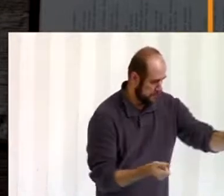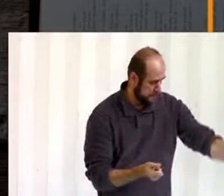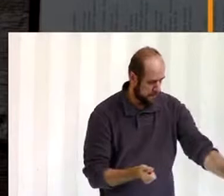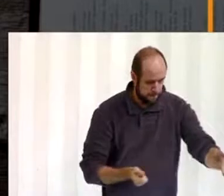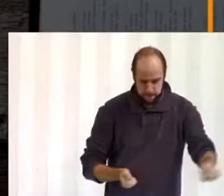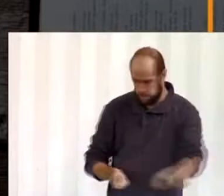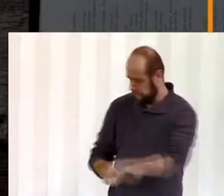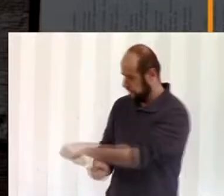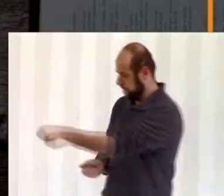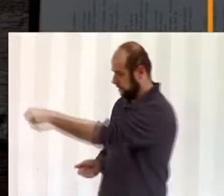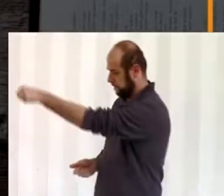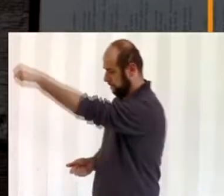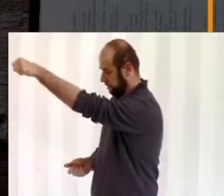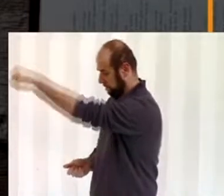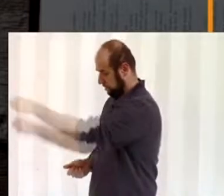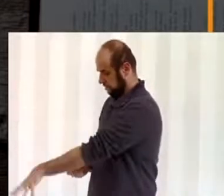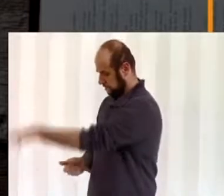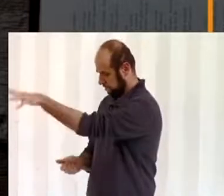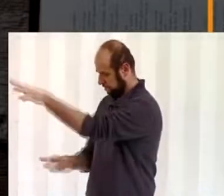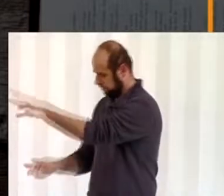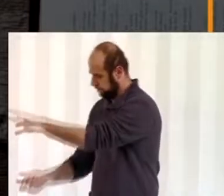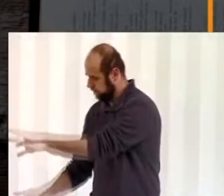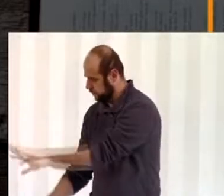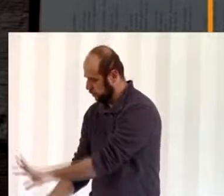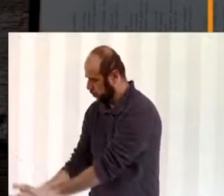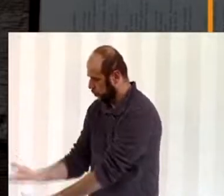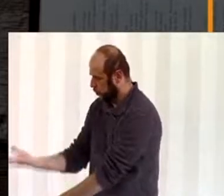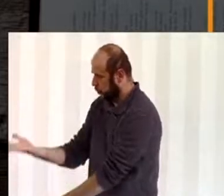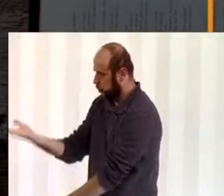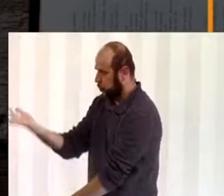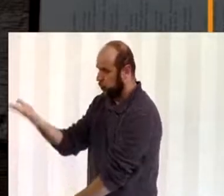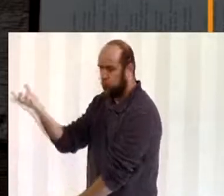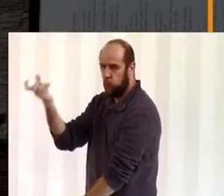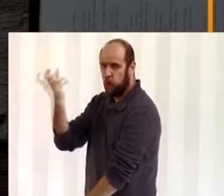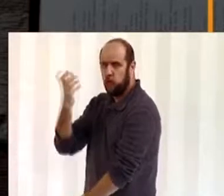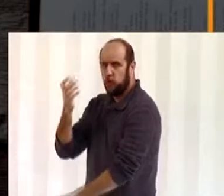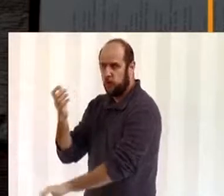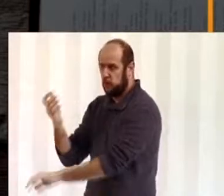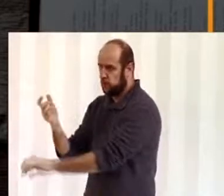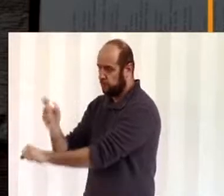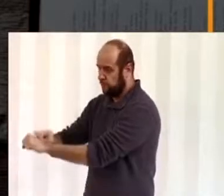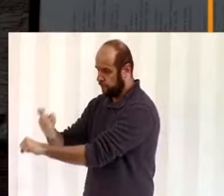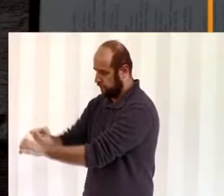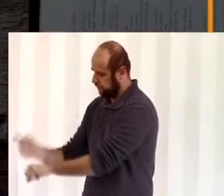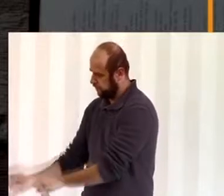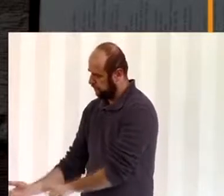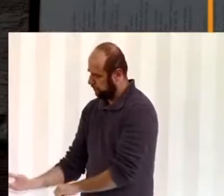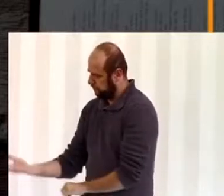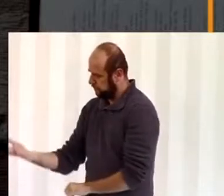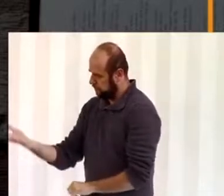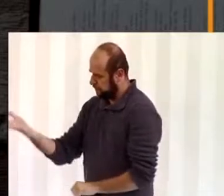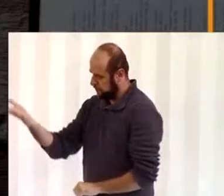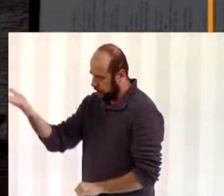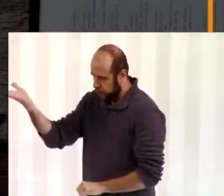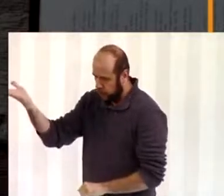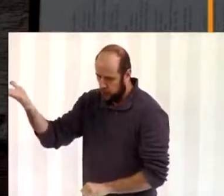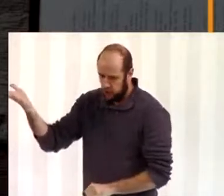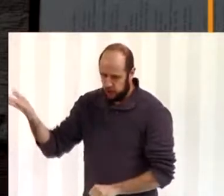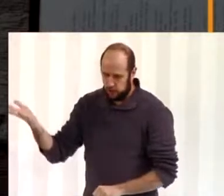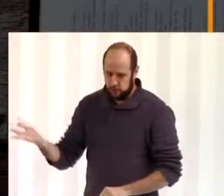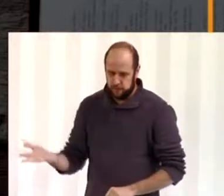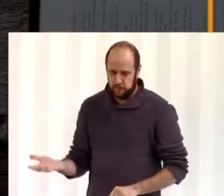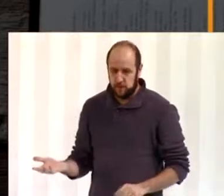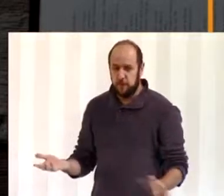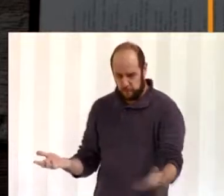ali e fez flutuar o ferro. E disse: